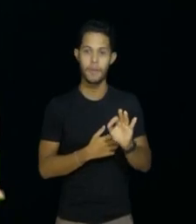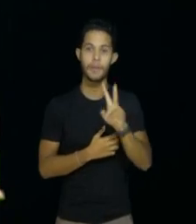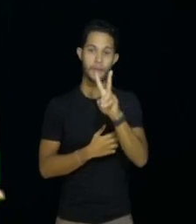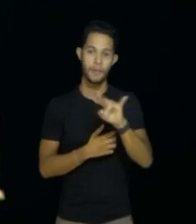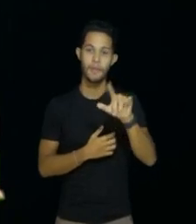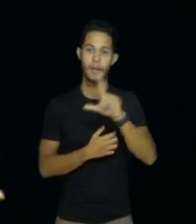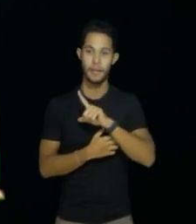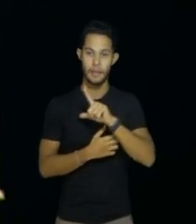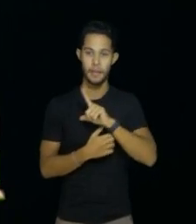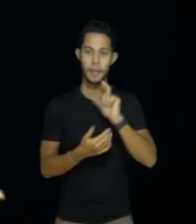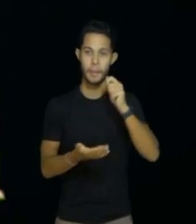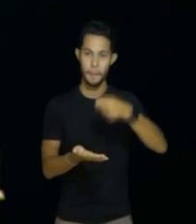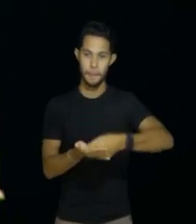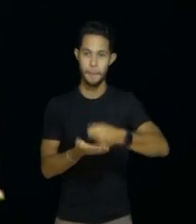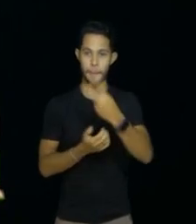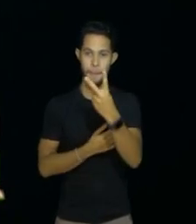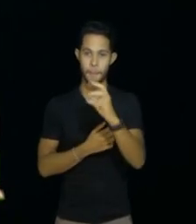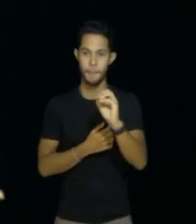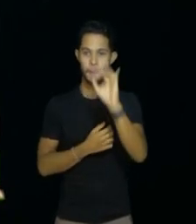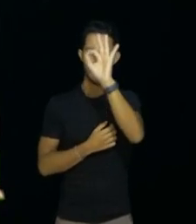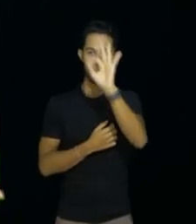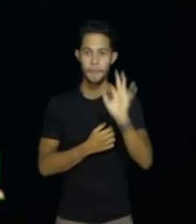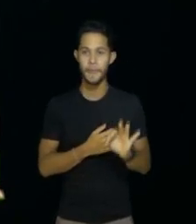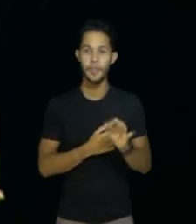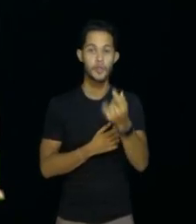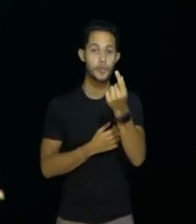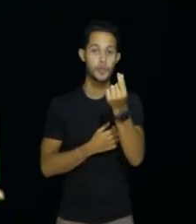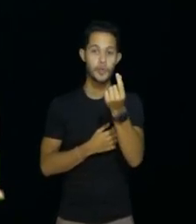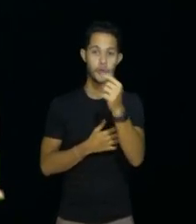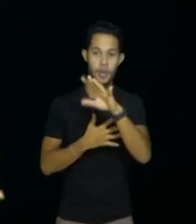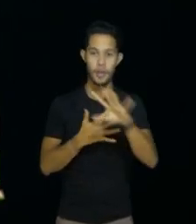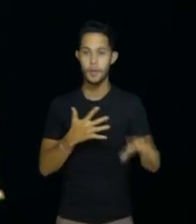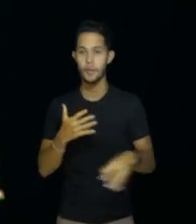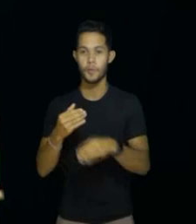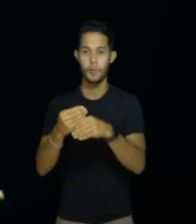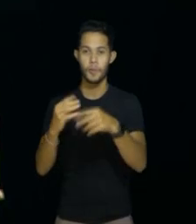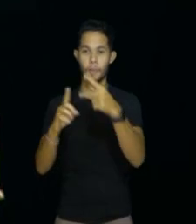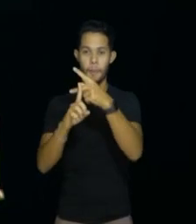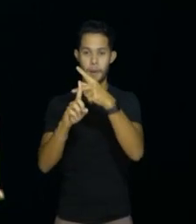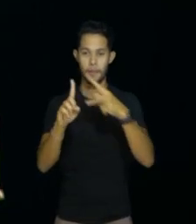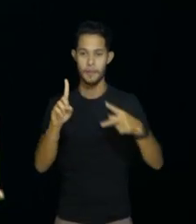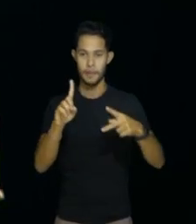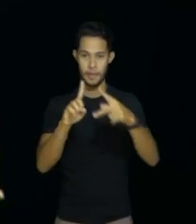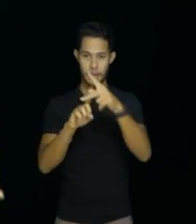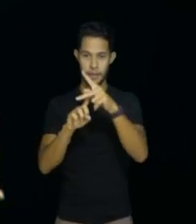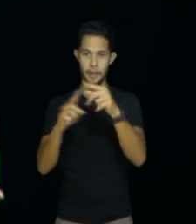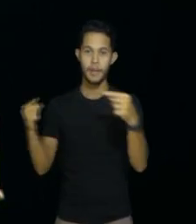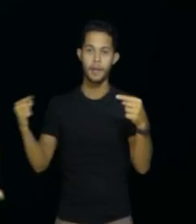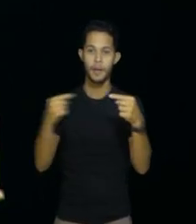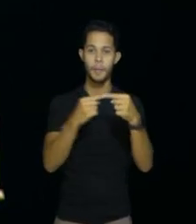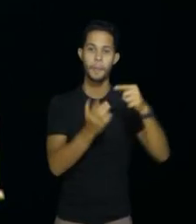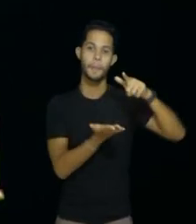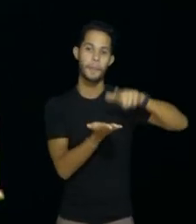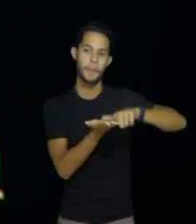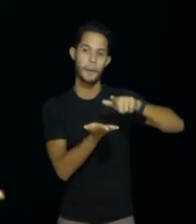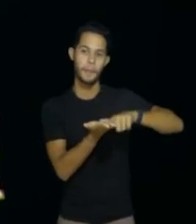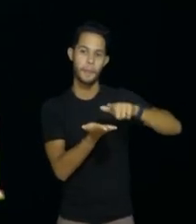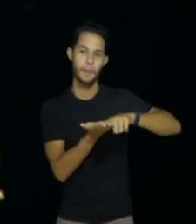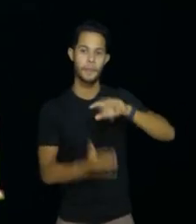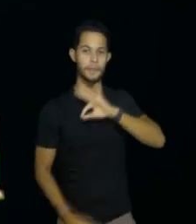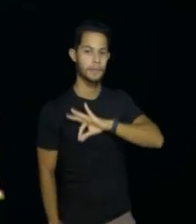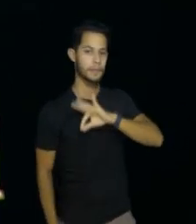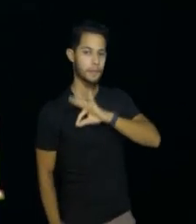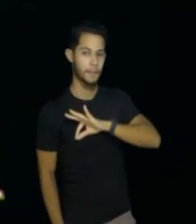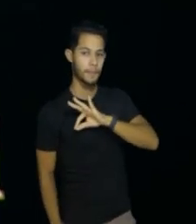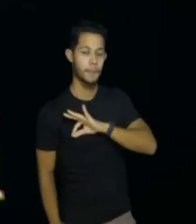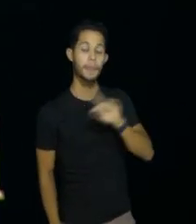20% de contribuição previdenciária incidente sobre a folha de salários. Precisamos reverter